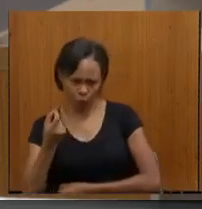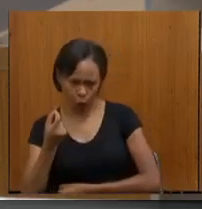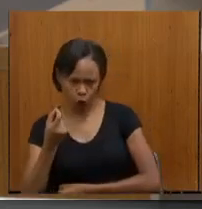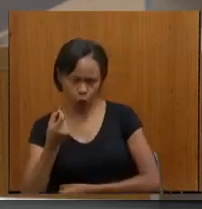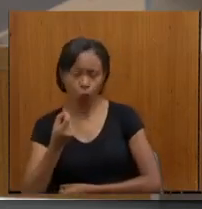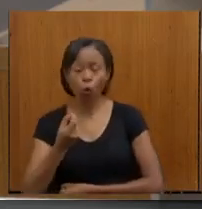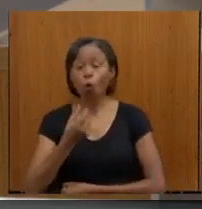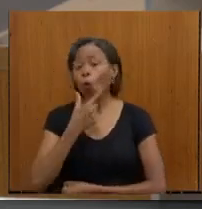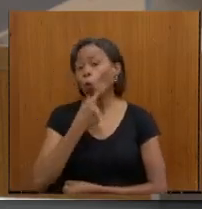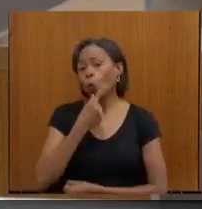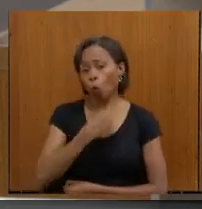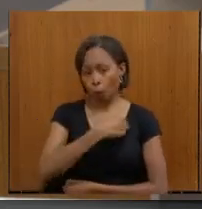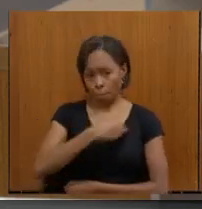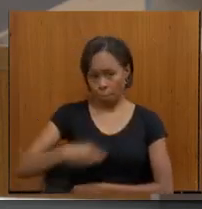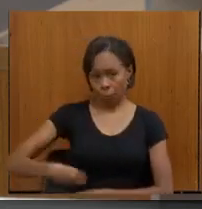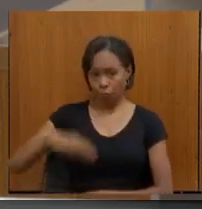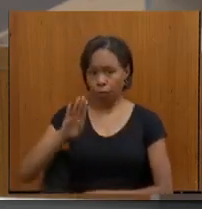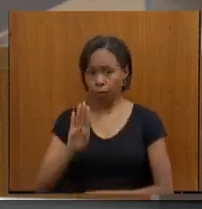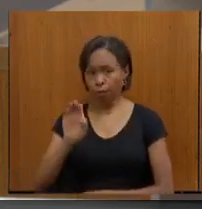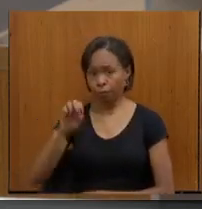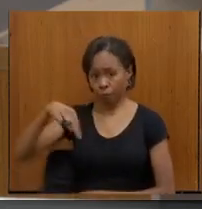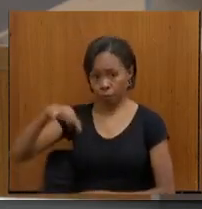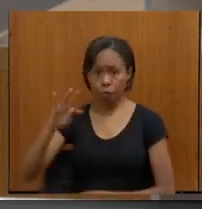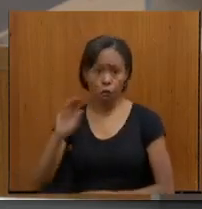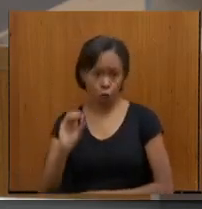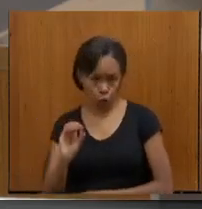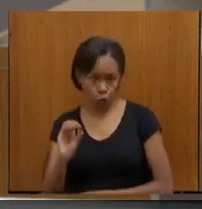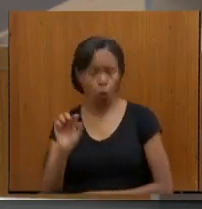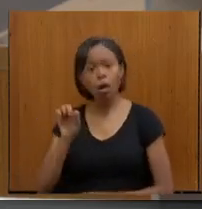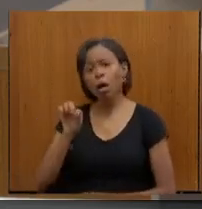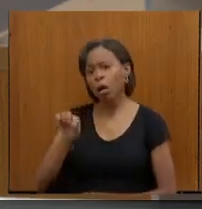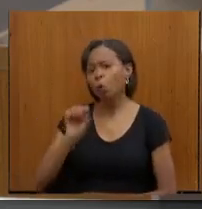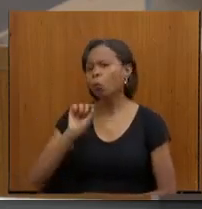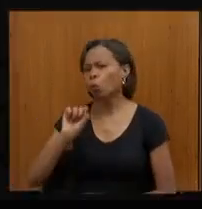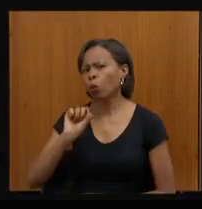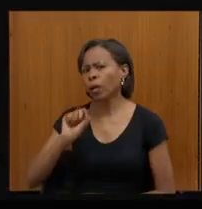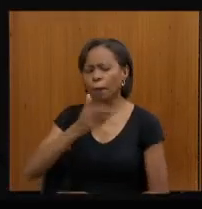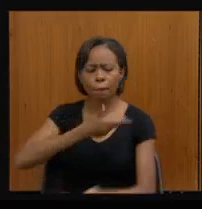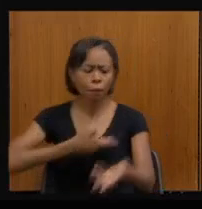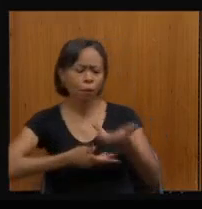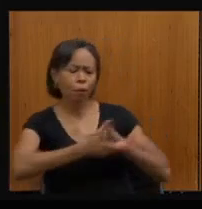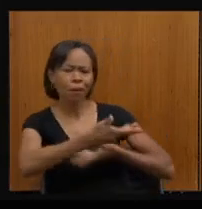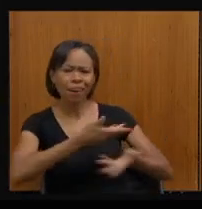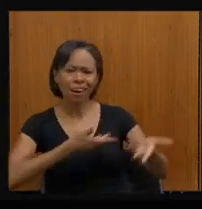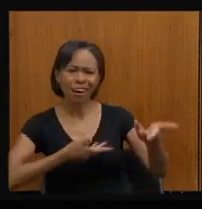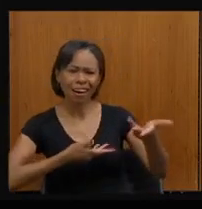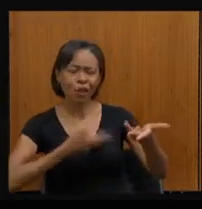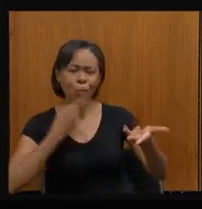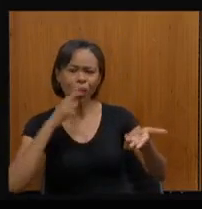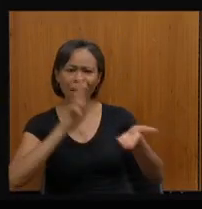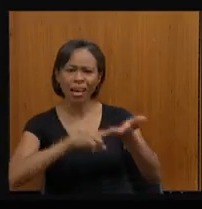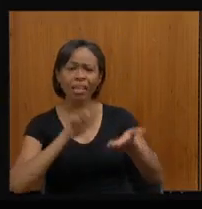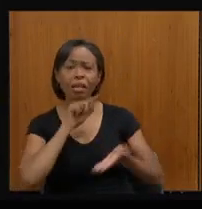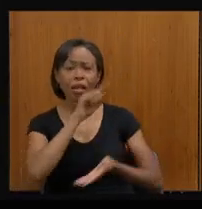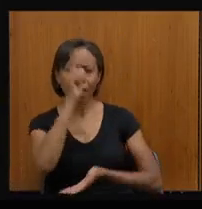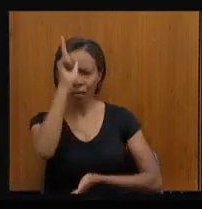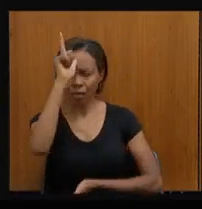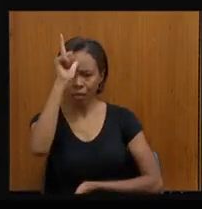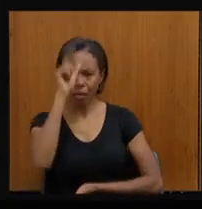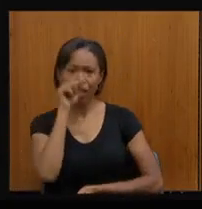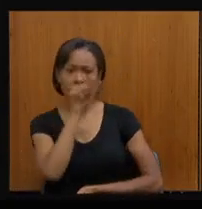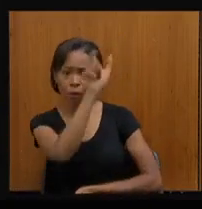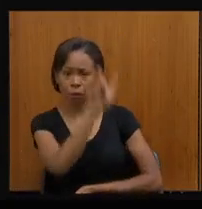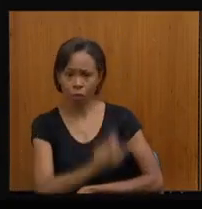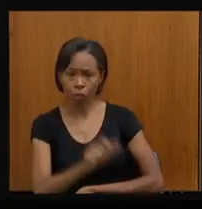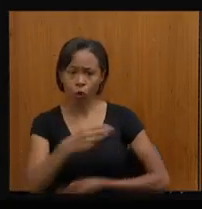o nosso Ministro é Bento Albuquerque trocou correspondência com a sua contra parte alemã é senhor guerra de Miller do